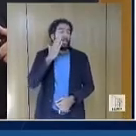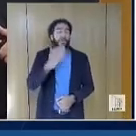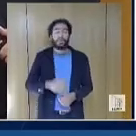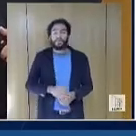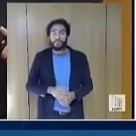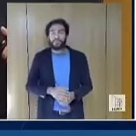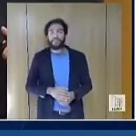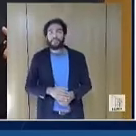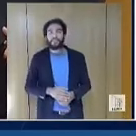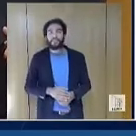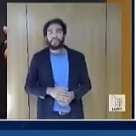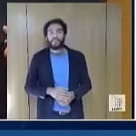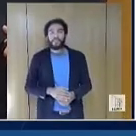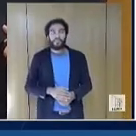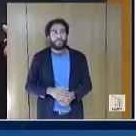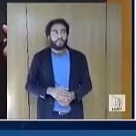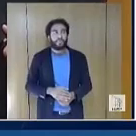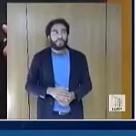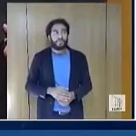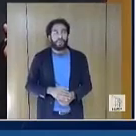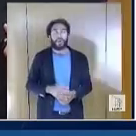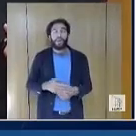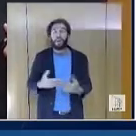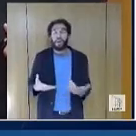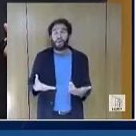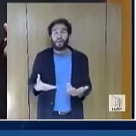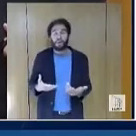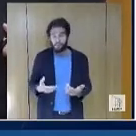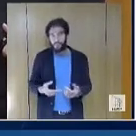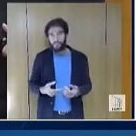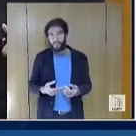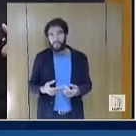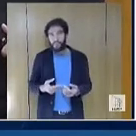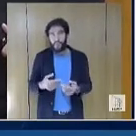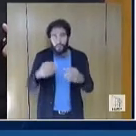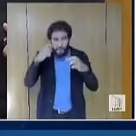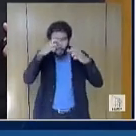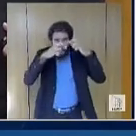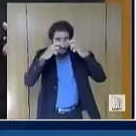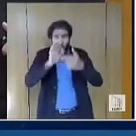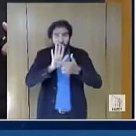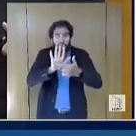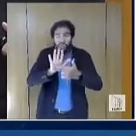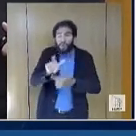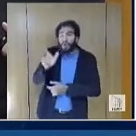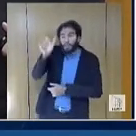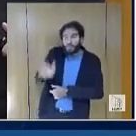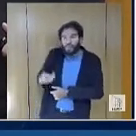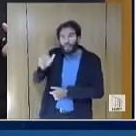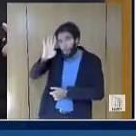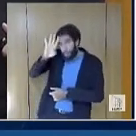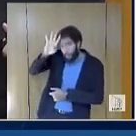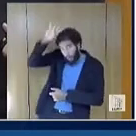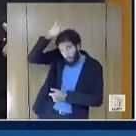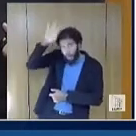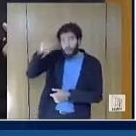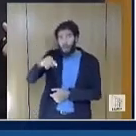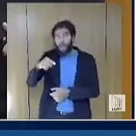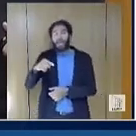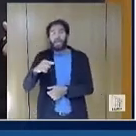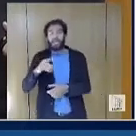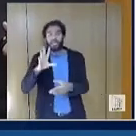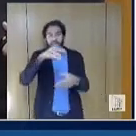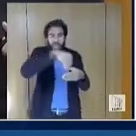disparar contra a Marielle Franco. Ele vai, lembra aquela confusão de que ele entra na casa, entra com o